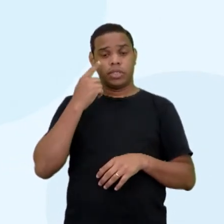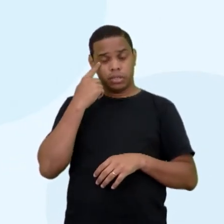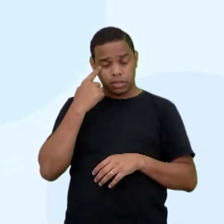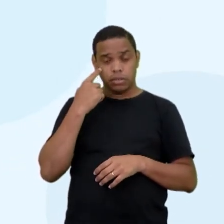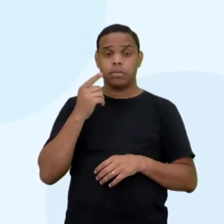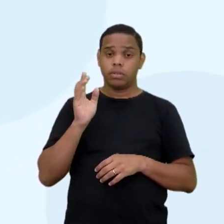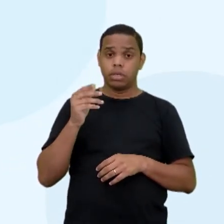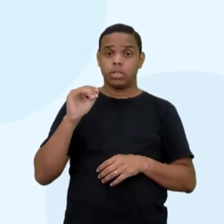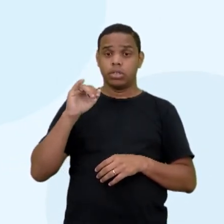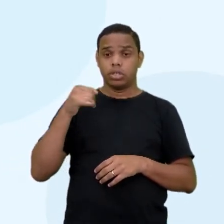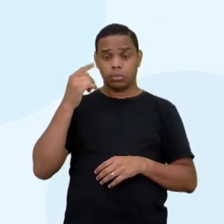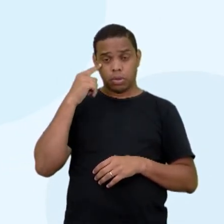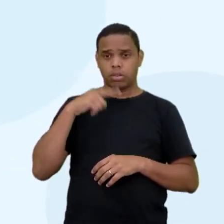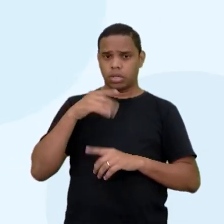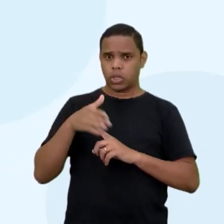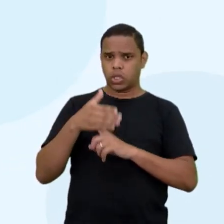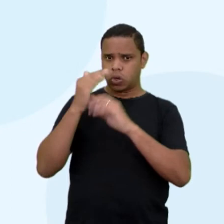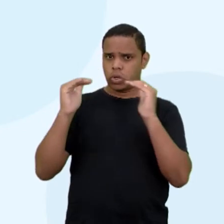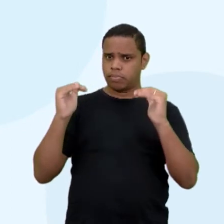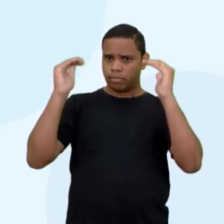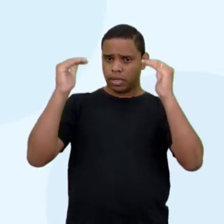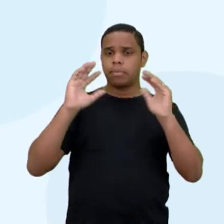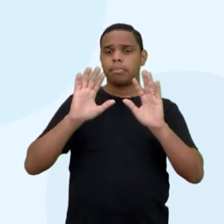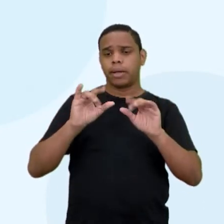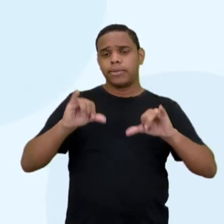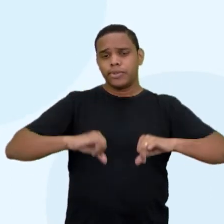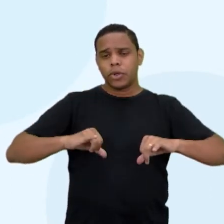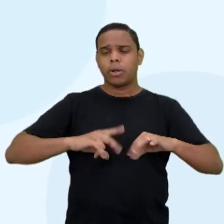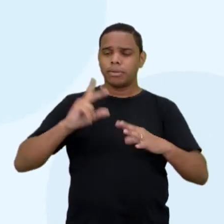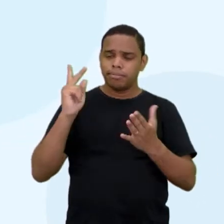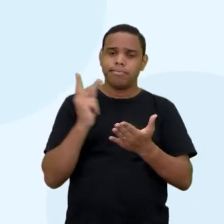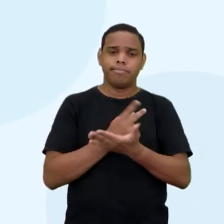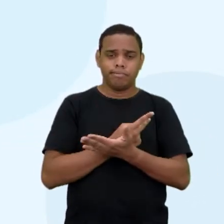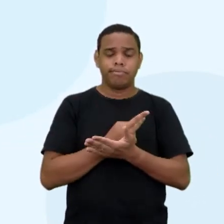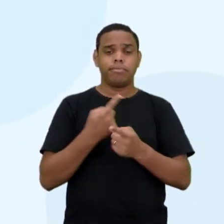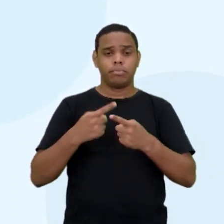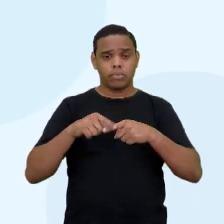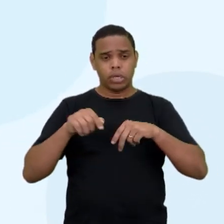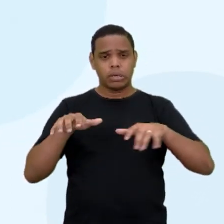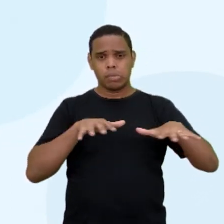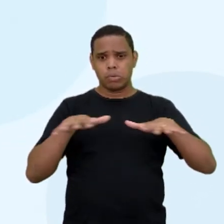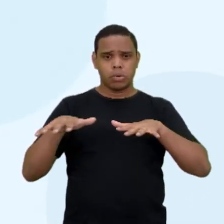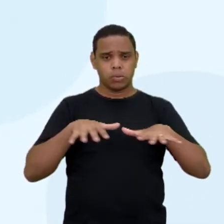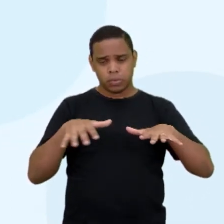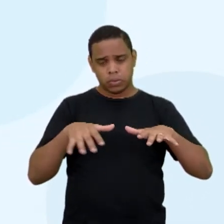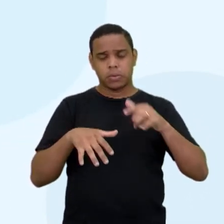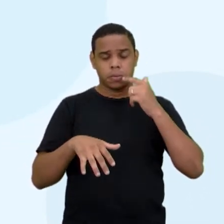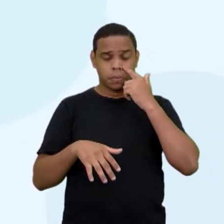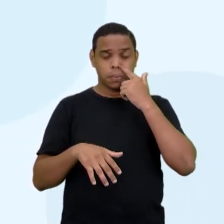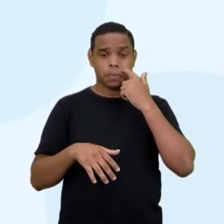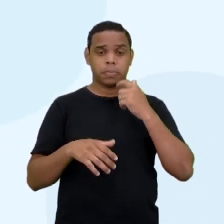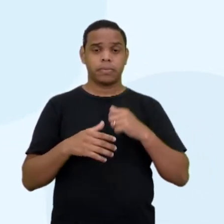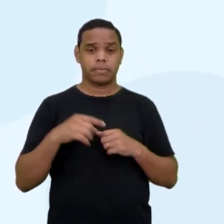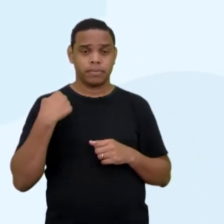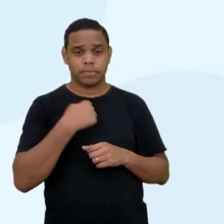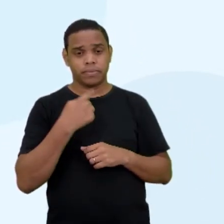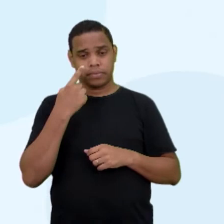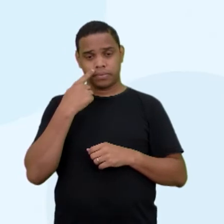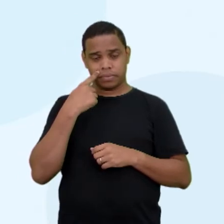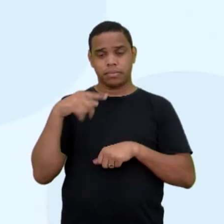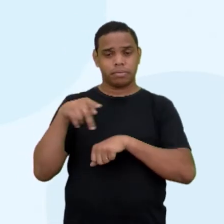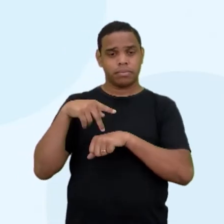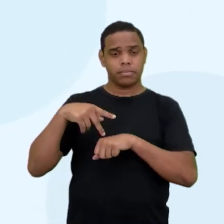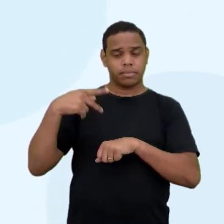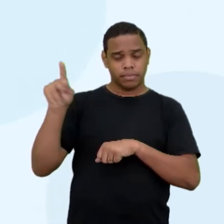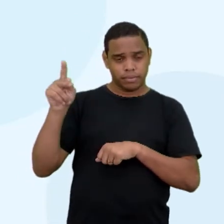desenvolvido, né, então também sofre as consequências, né, de tremores né, e de vulcanismo, como a gente viu aí de um país que